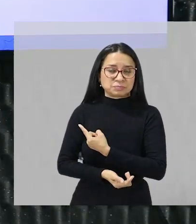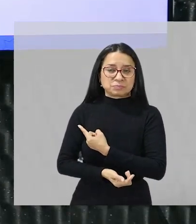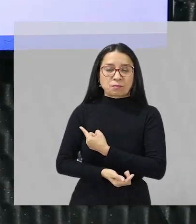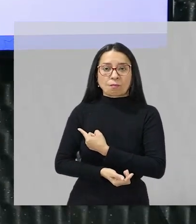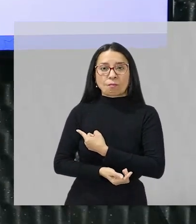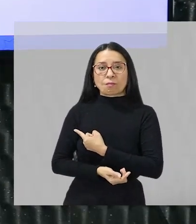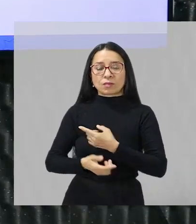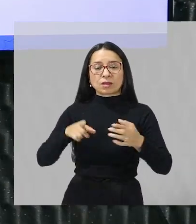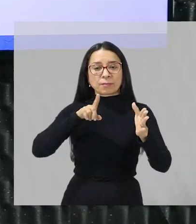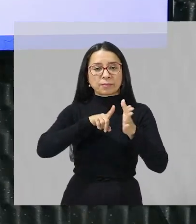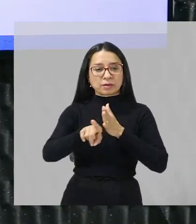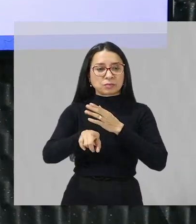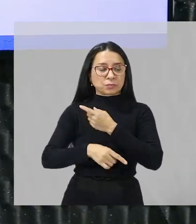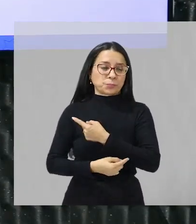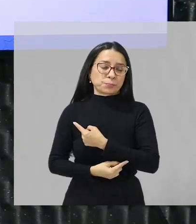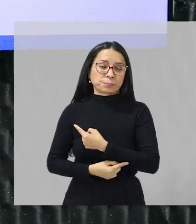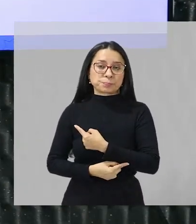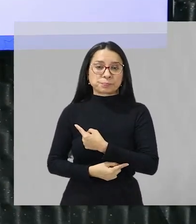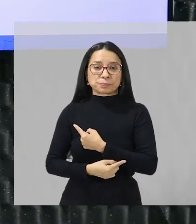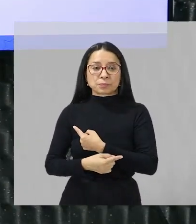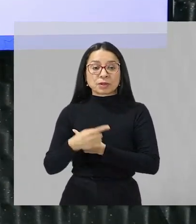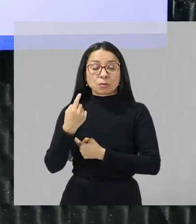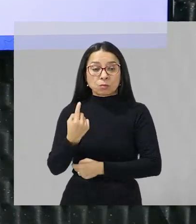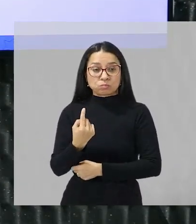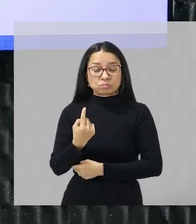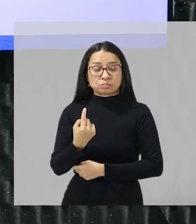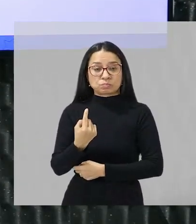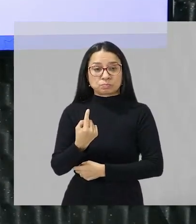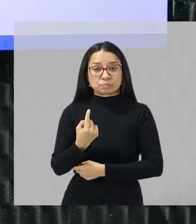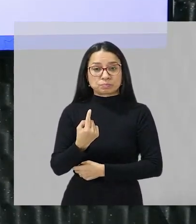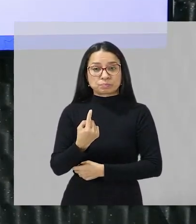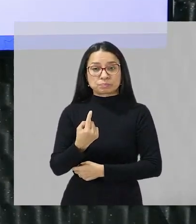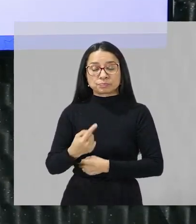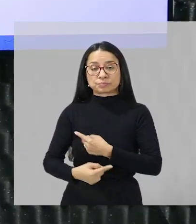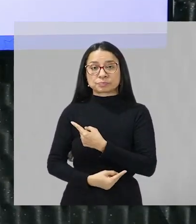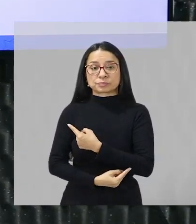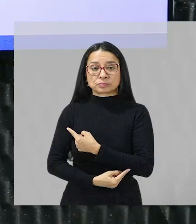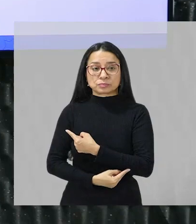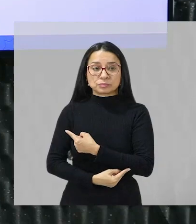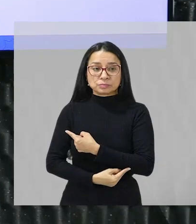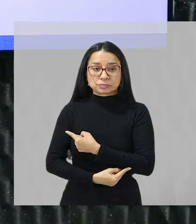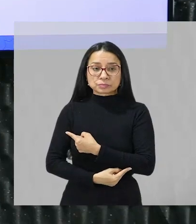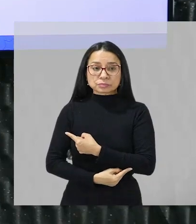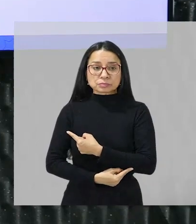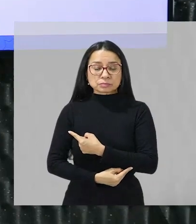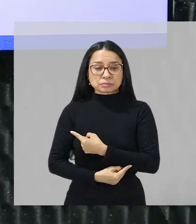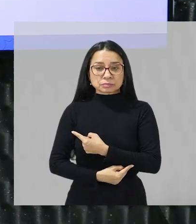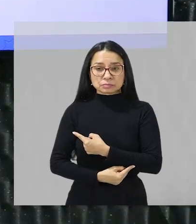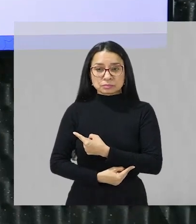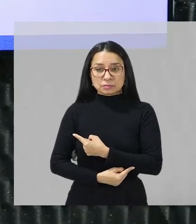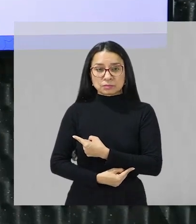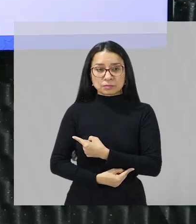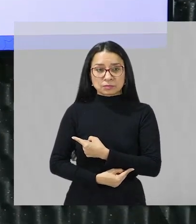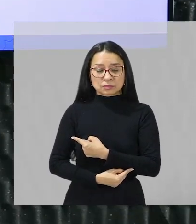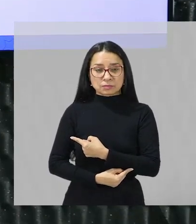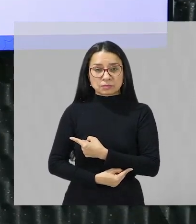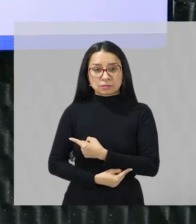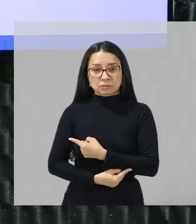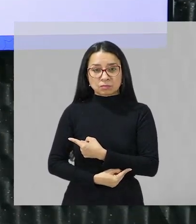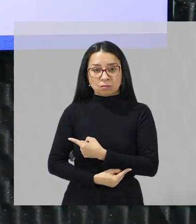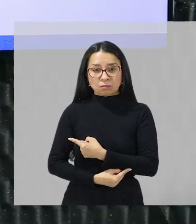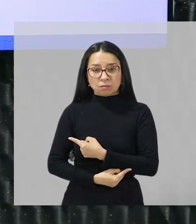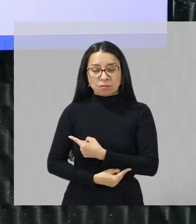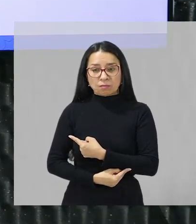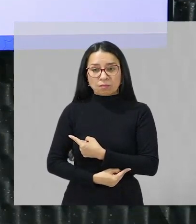assertivas. Primeira assertiva. Um preconceito é uma opinião fixamente formada sobre